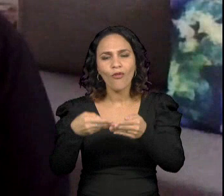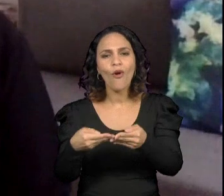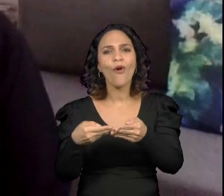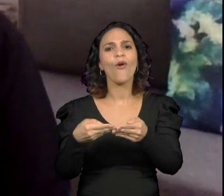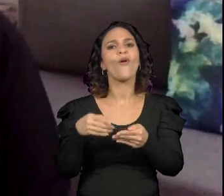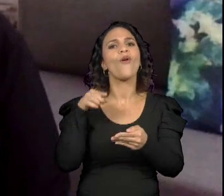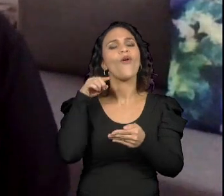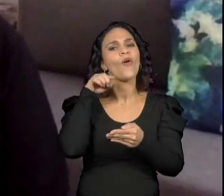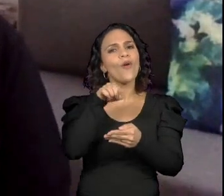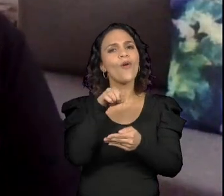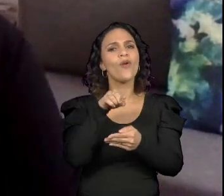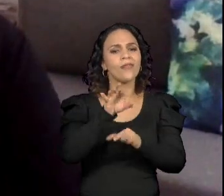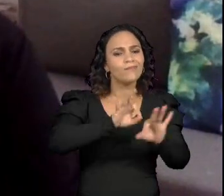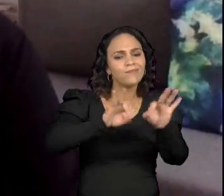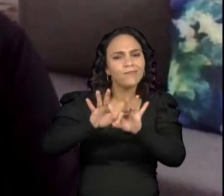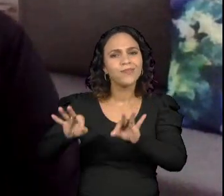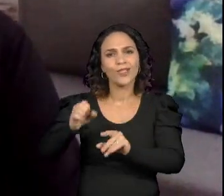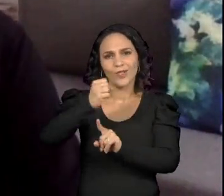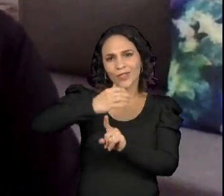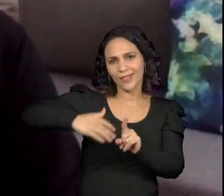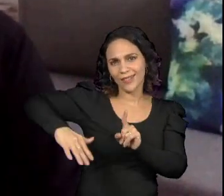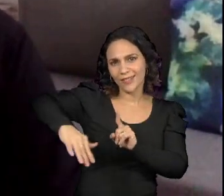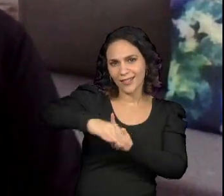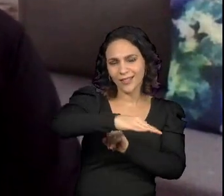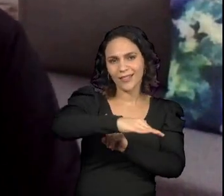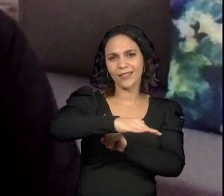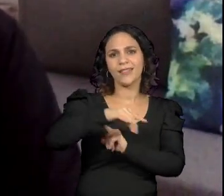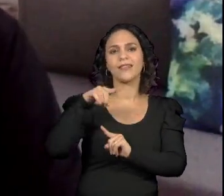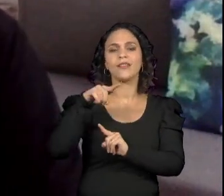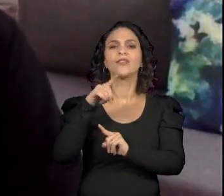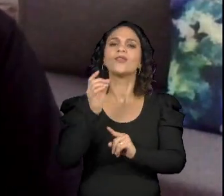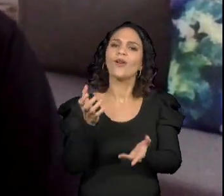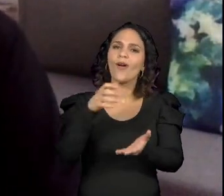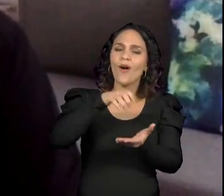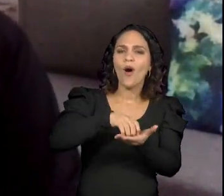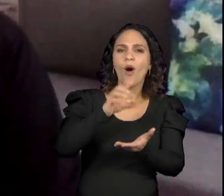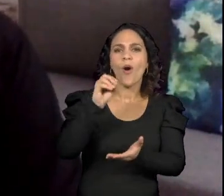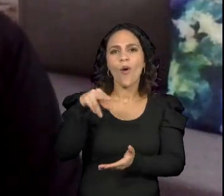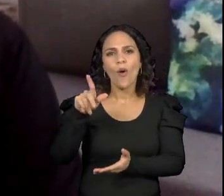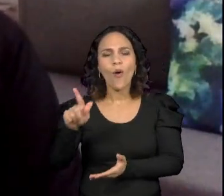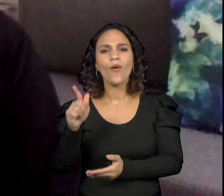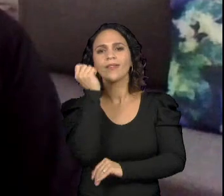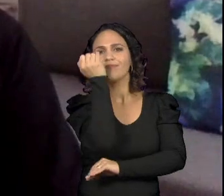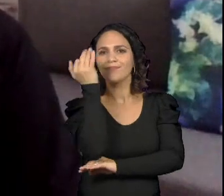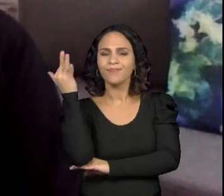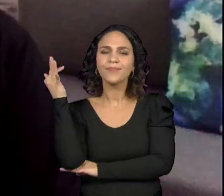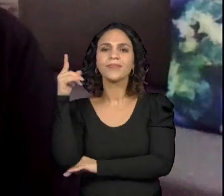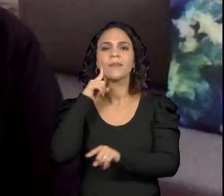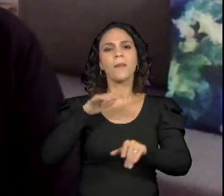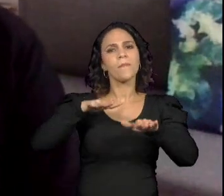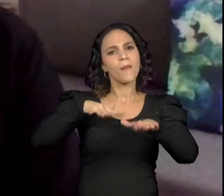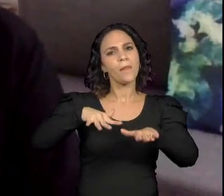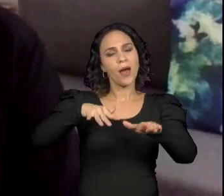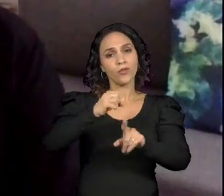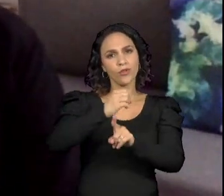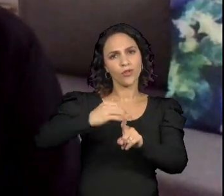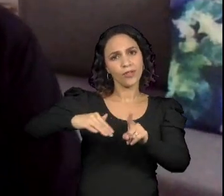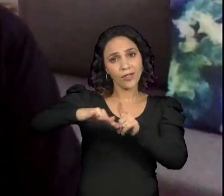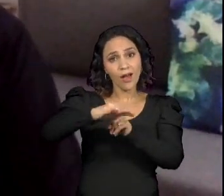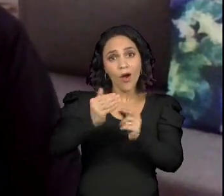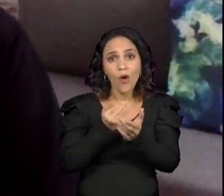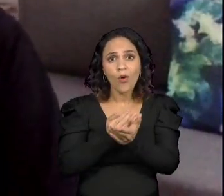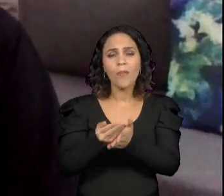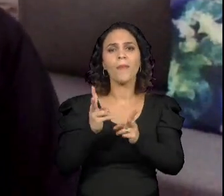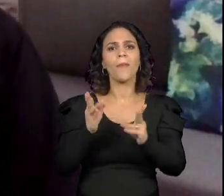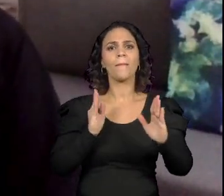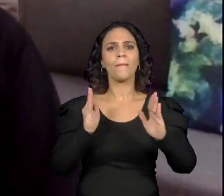Organizações Sociais, né, das ONGs ambientalistas, movimentos sociais, nasceu praticamente na